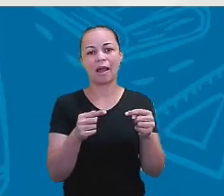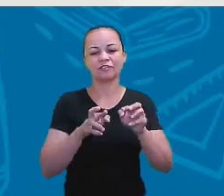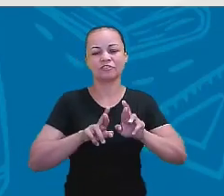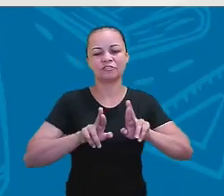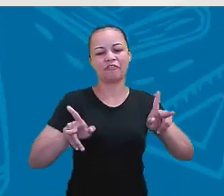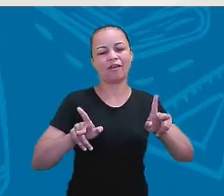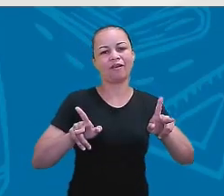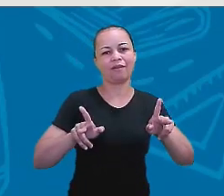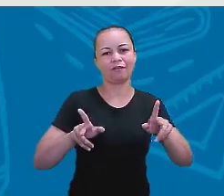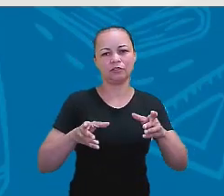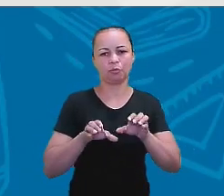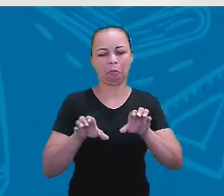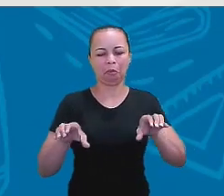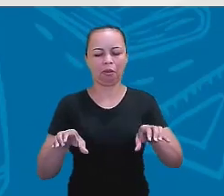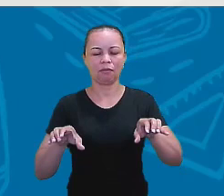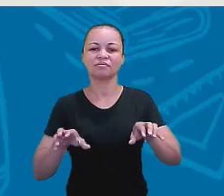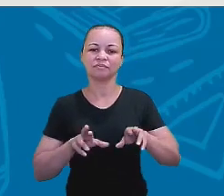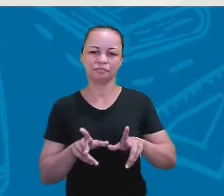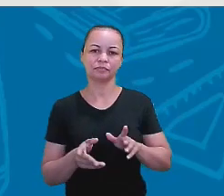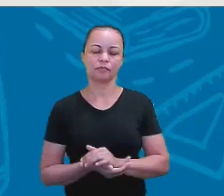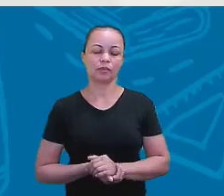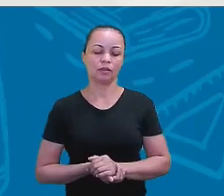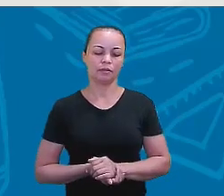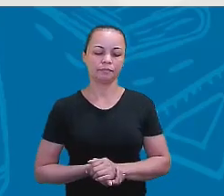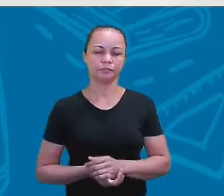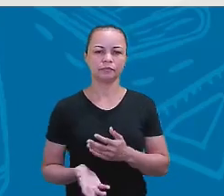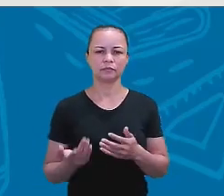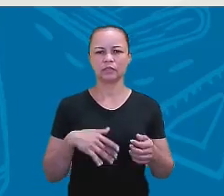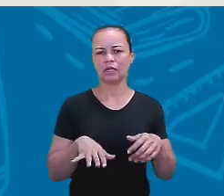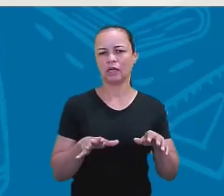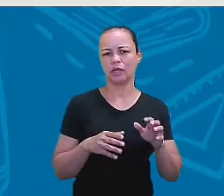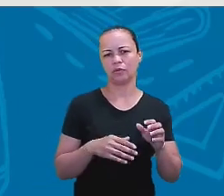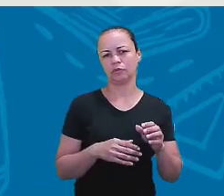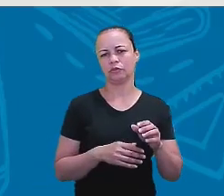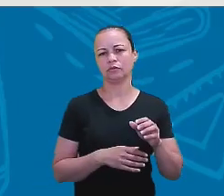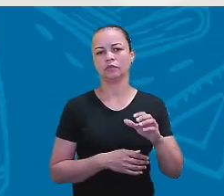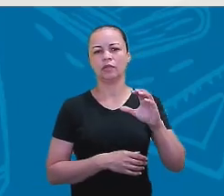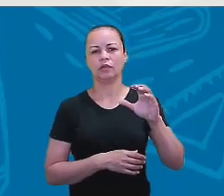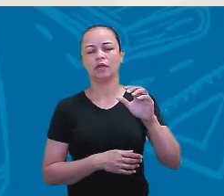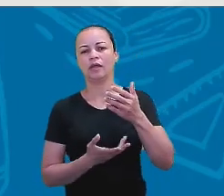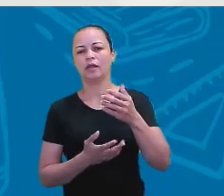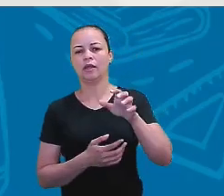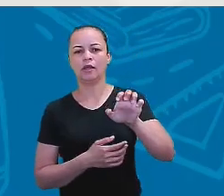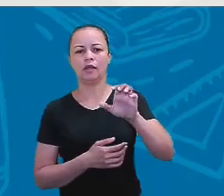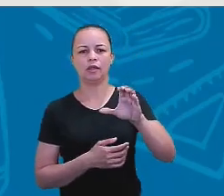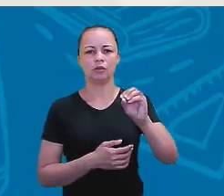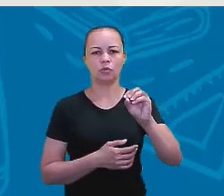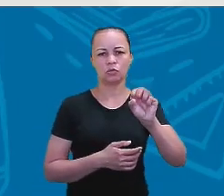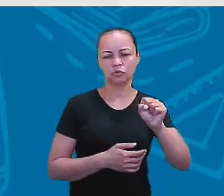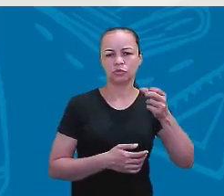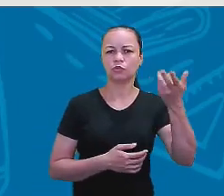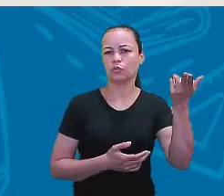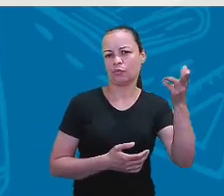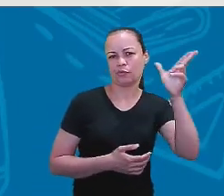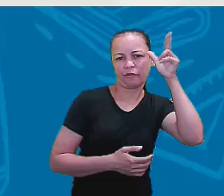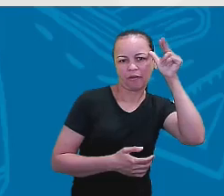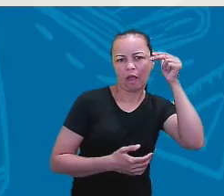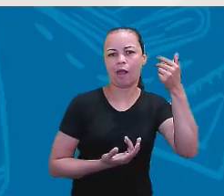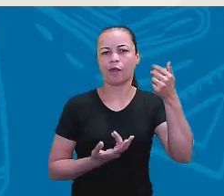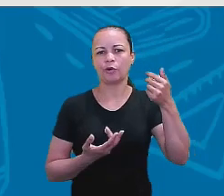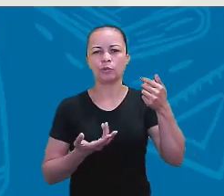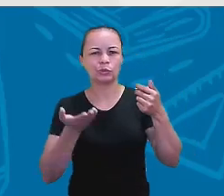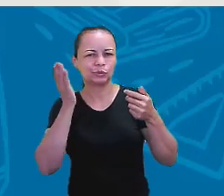são informações que fazem diferente. Ecos cavalos, ecos assínios, né? Eu tenho lá o jumento, eu tenho lá o cavalo. Então,